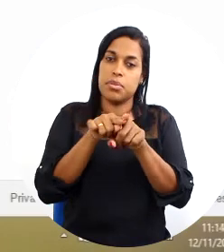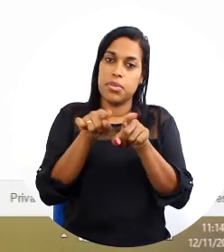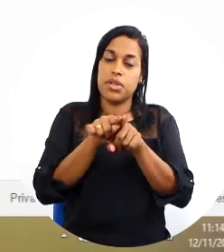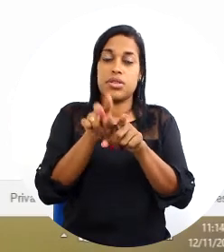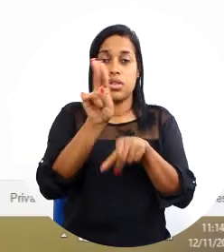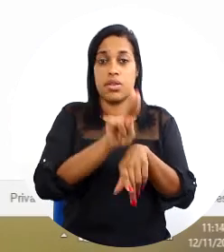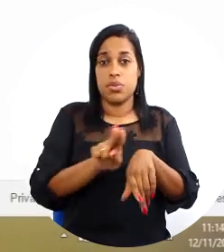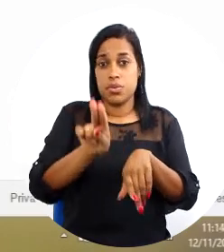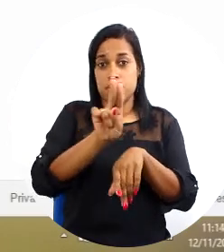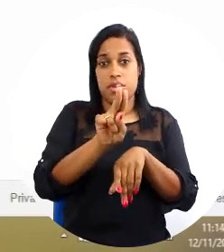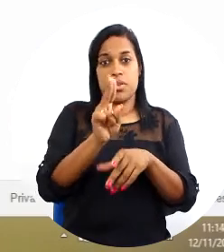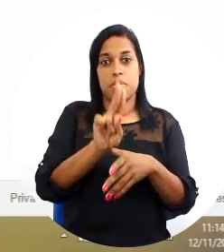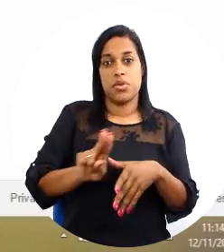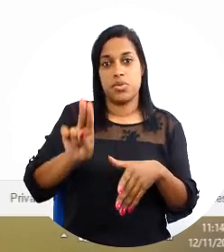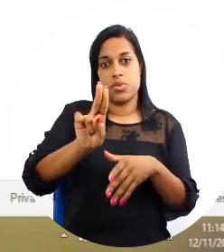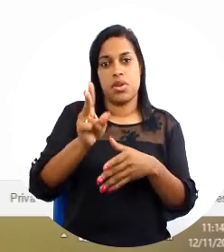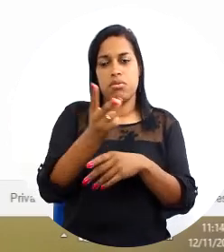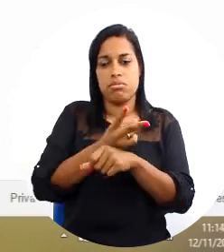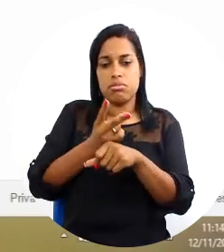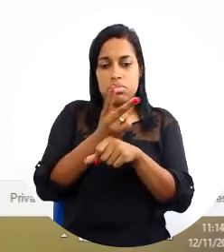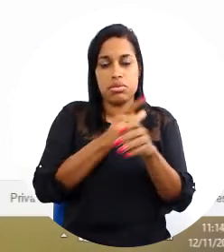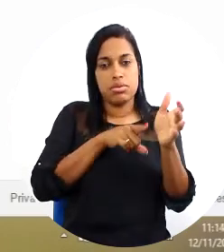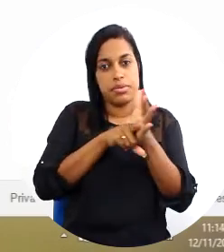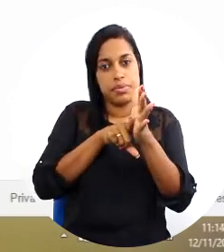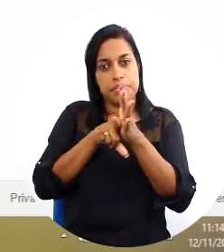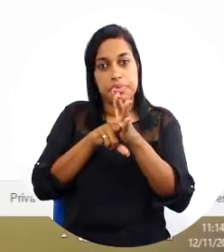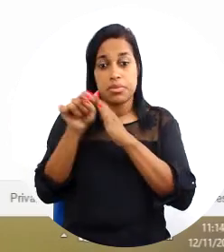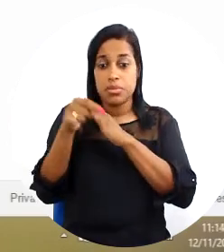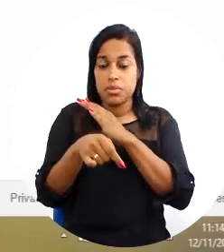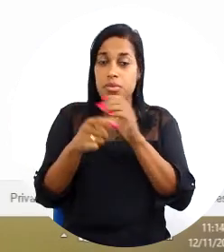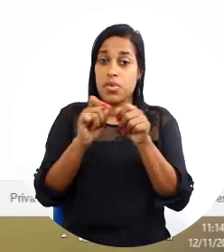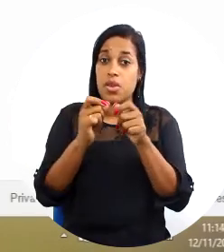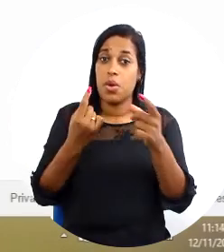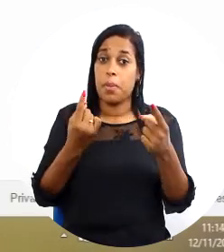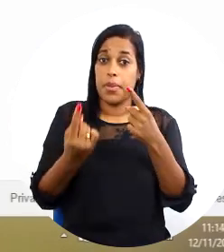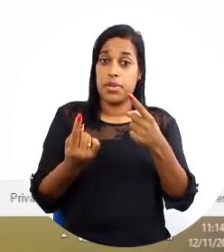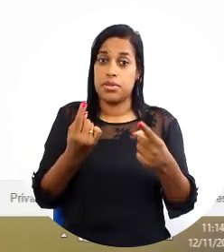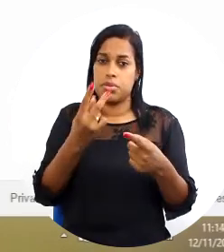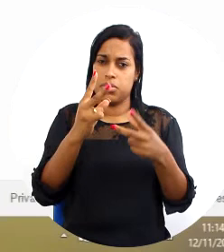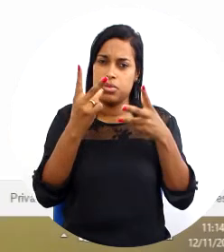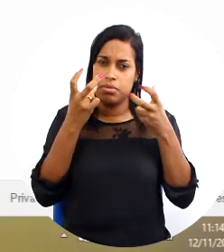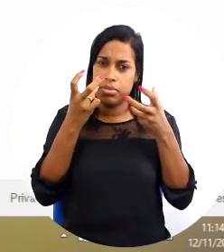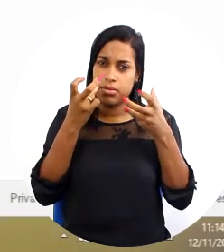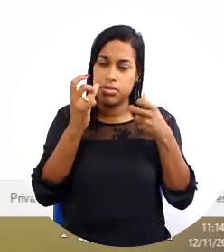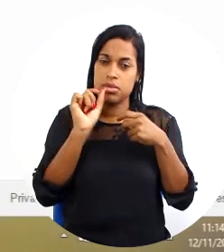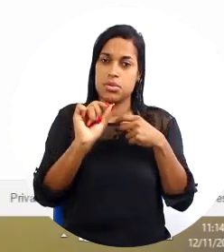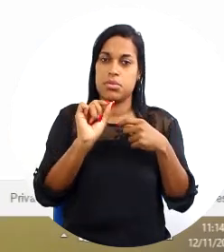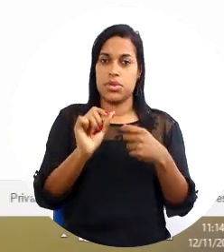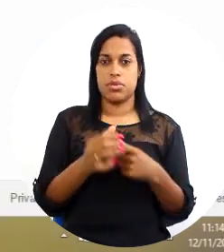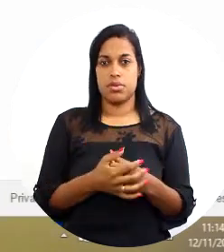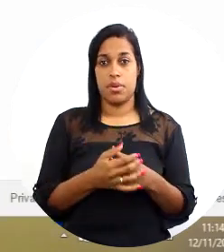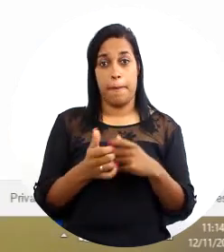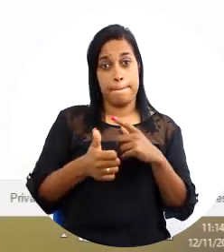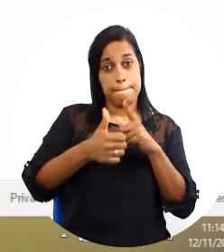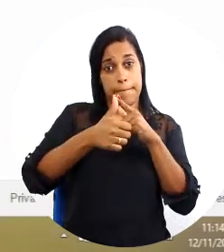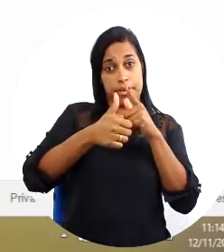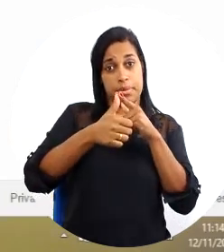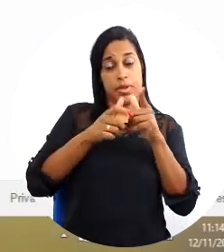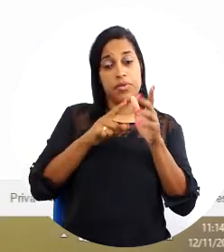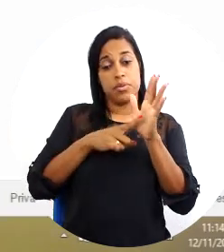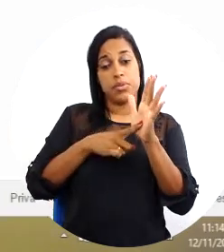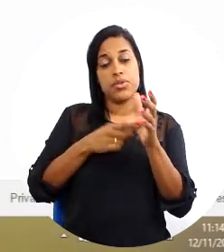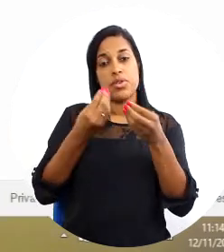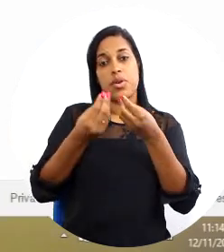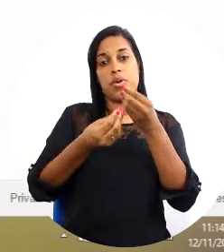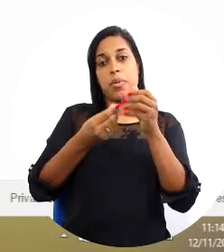serão utilizadas pelos usuários na busca e aqui vou fazer uma comparação para vocês observarem então é isso primeiro vou mostrar como